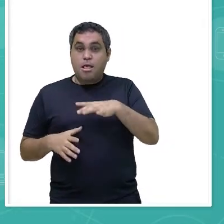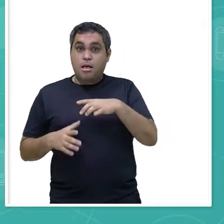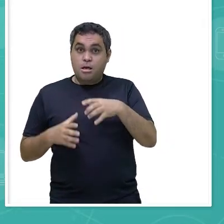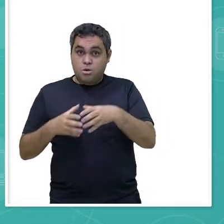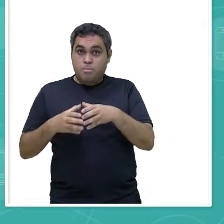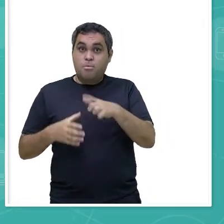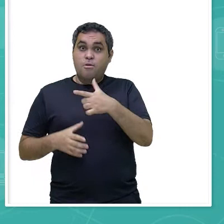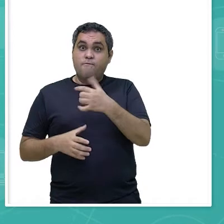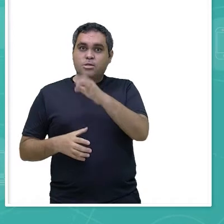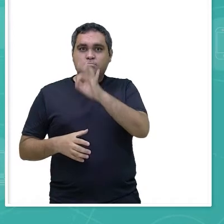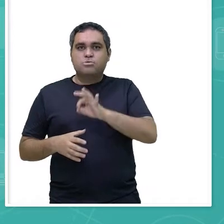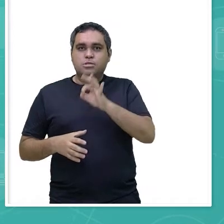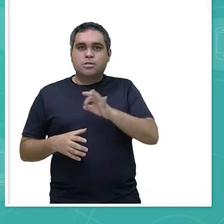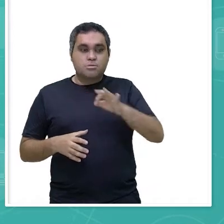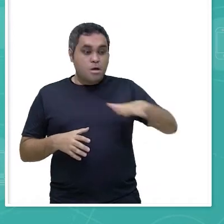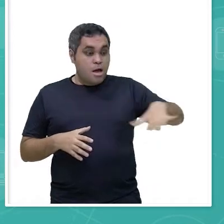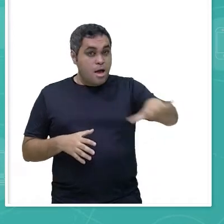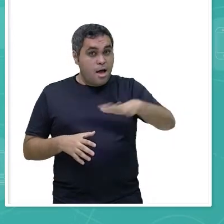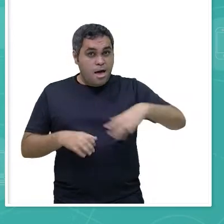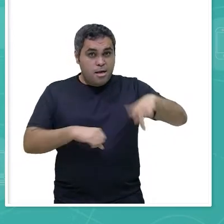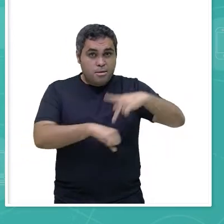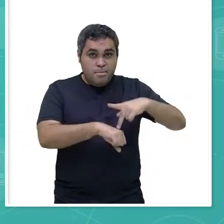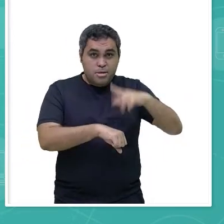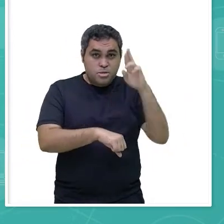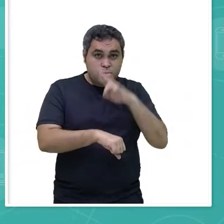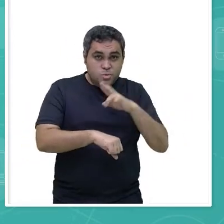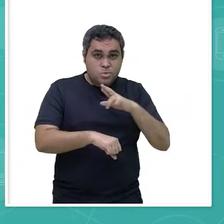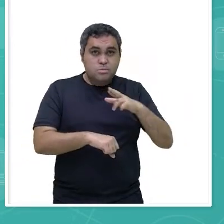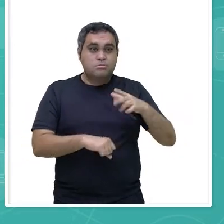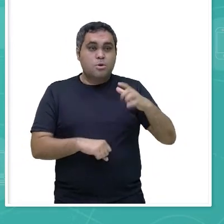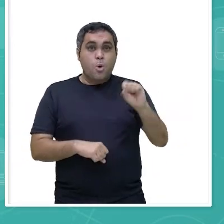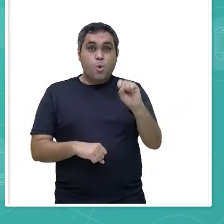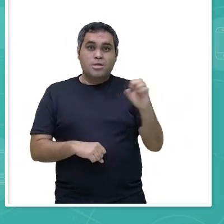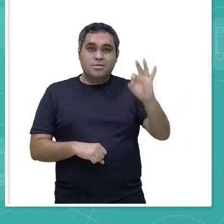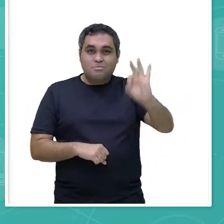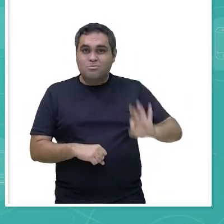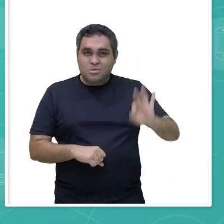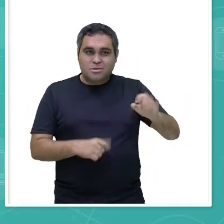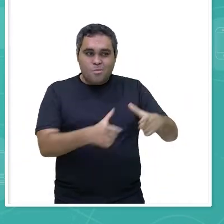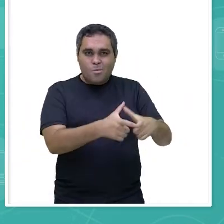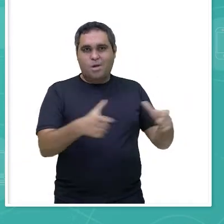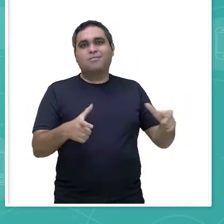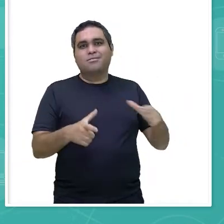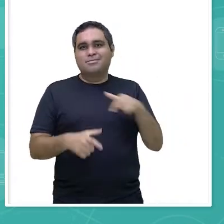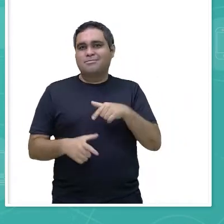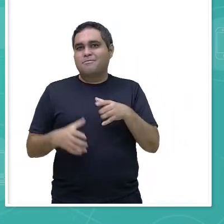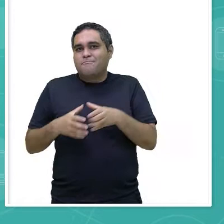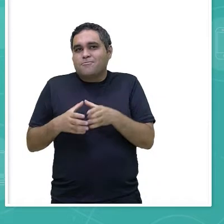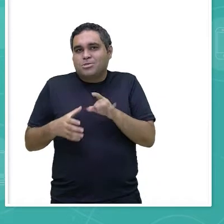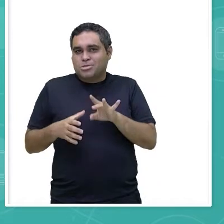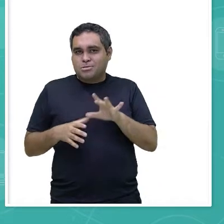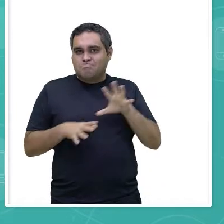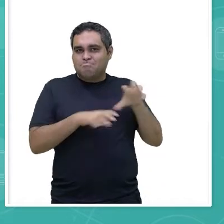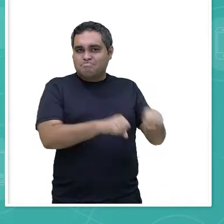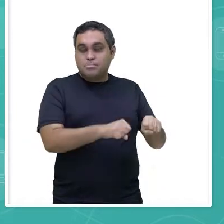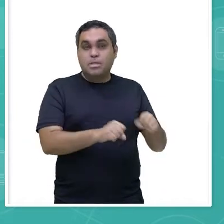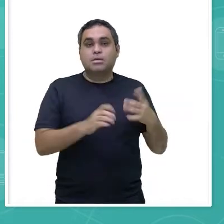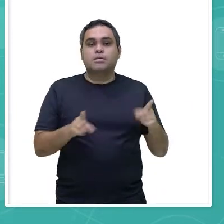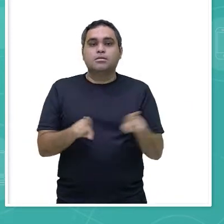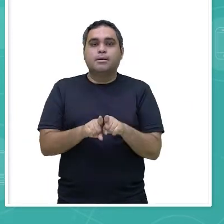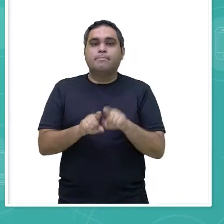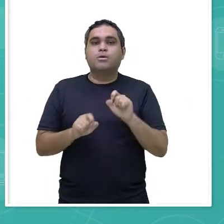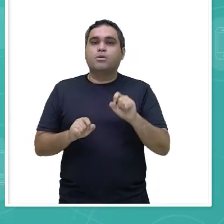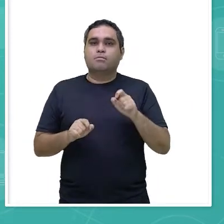mais atrasadas da Europa. Ué, por que se meteram numa guerra? Exatamente, baseado na